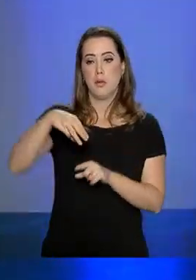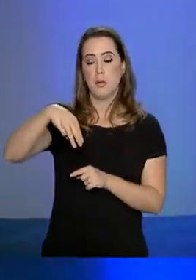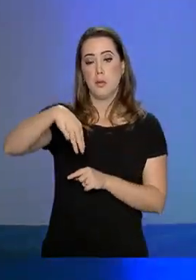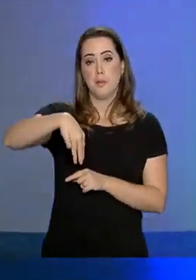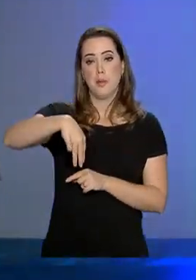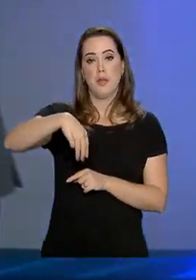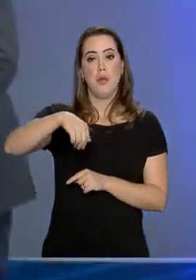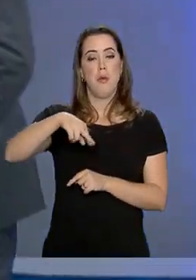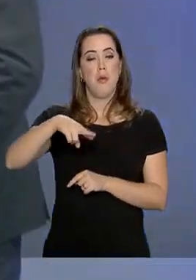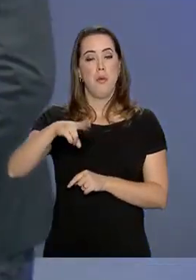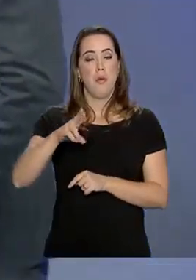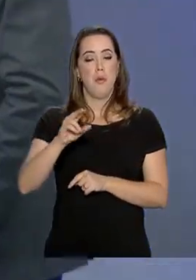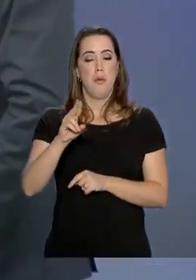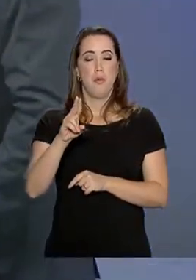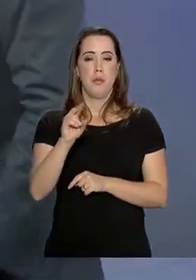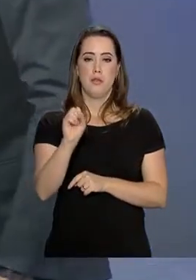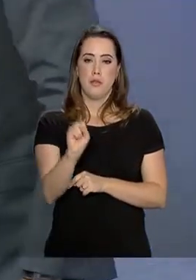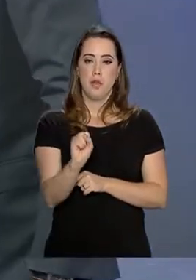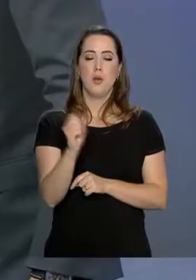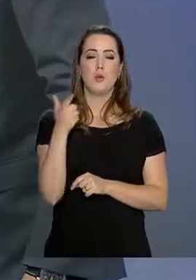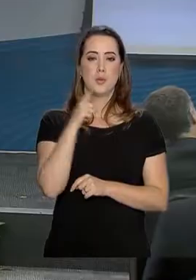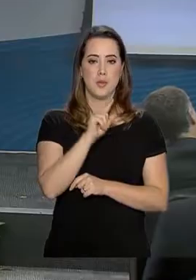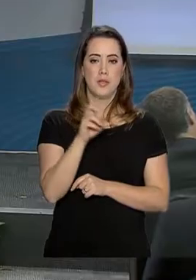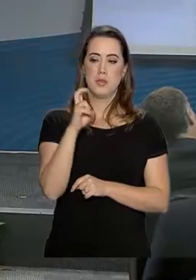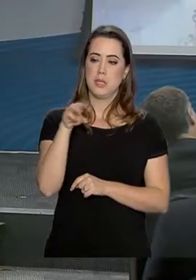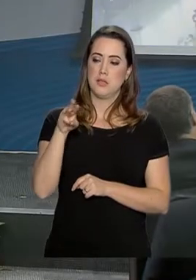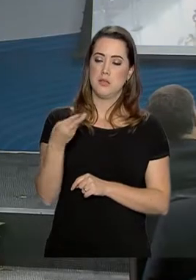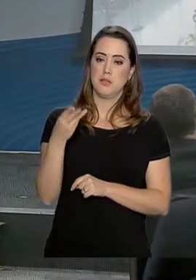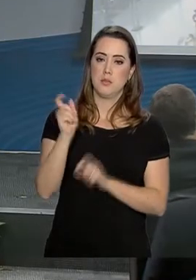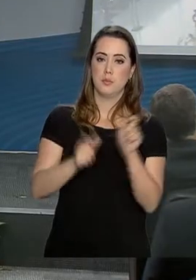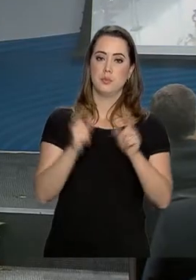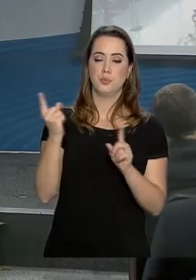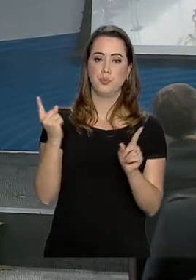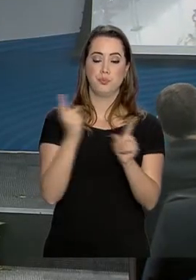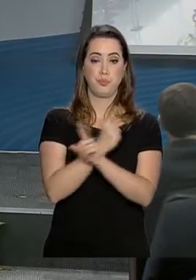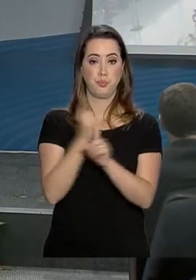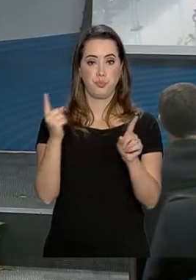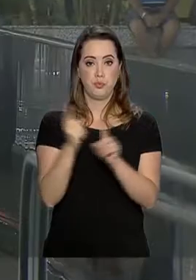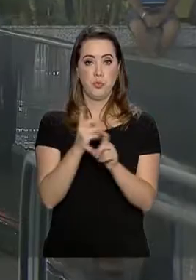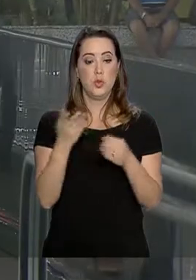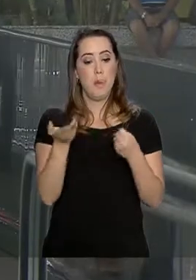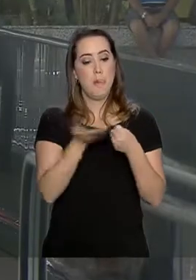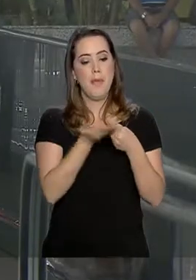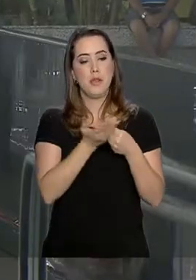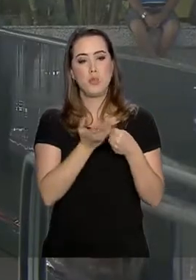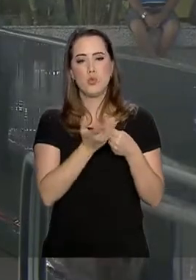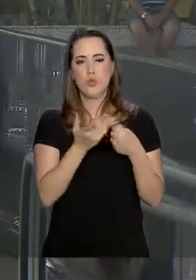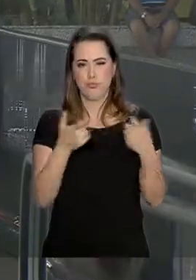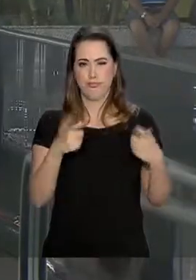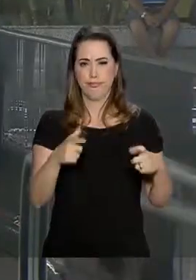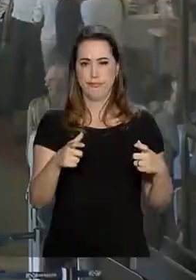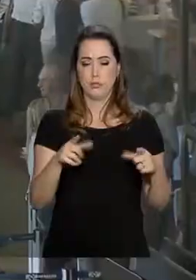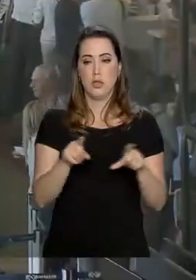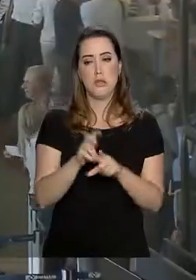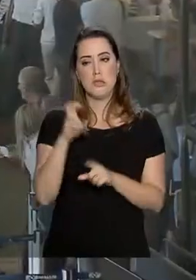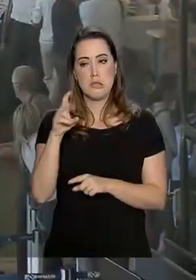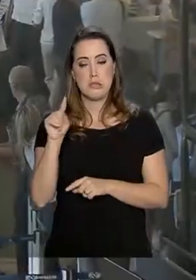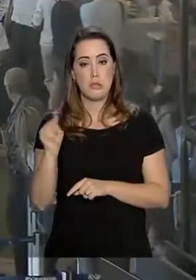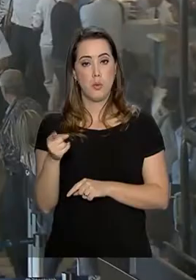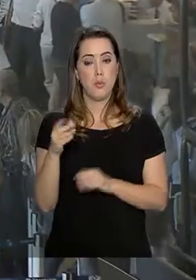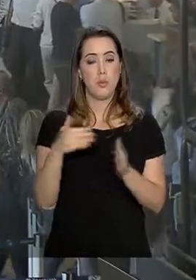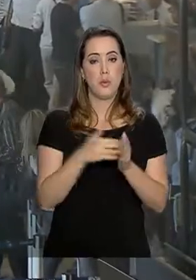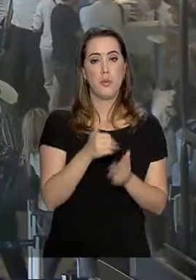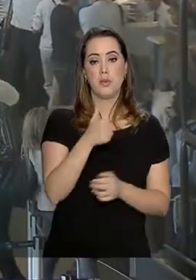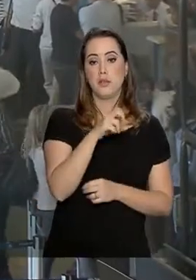na categoria até 5 milhões de passageiros. Entre os concorrentes de médio porte, com circulação entre 5 mil e 15